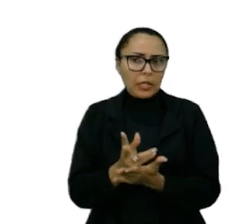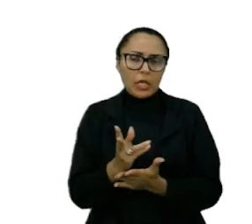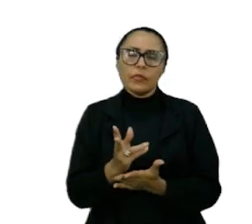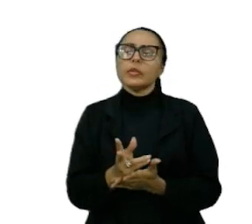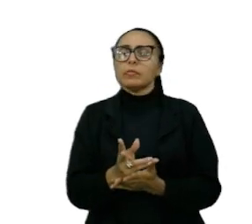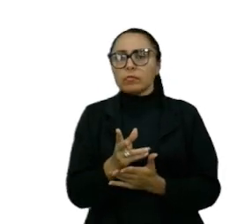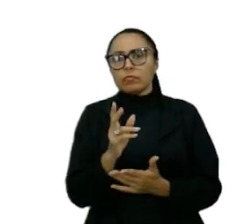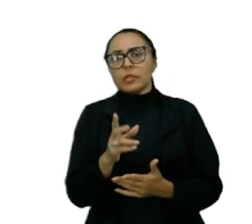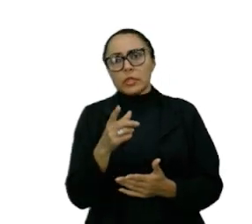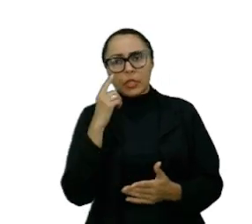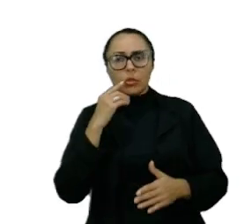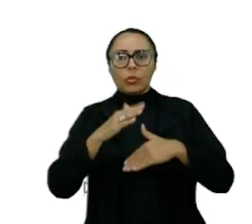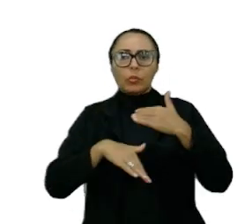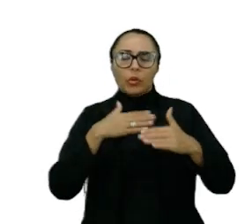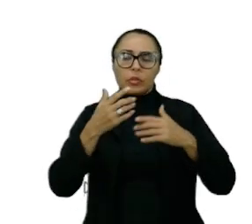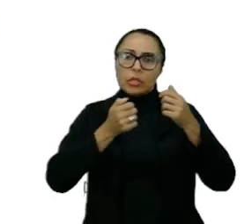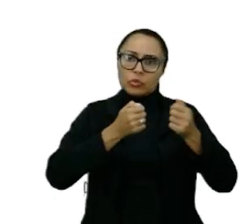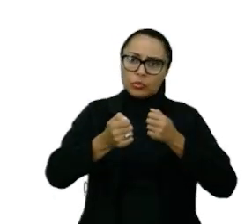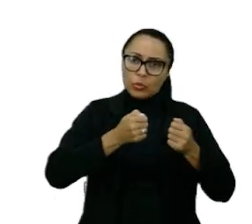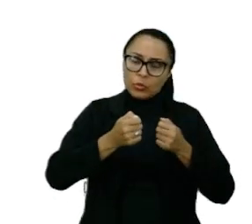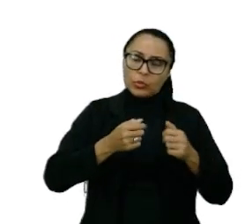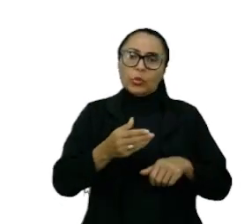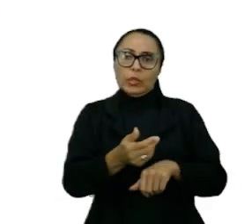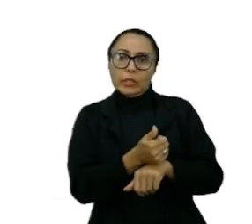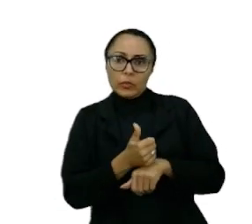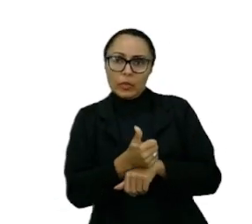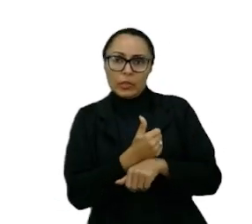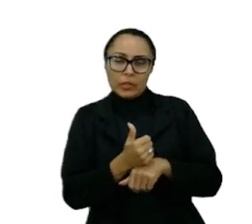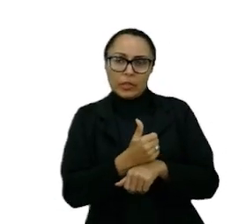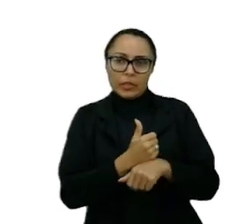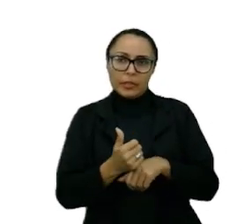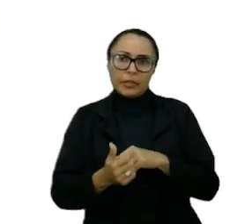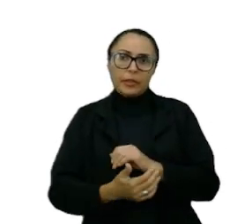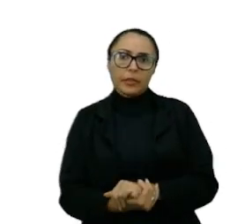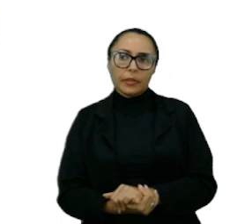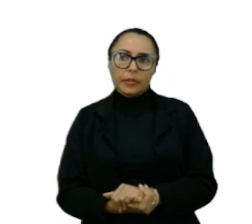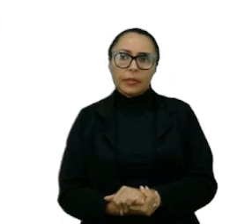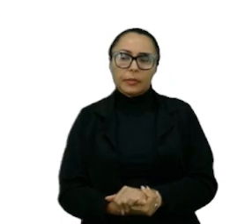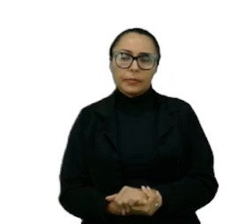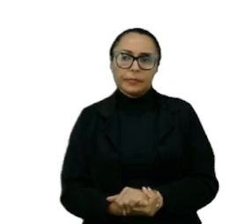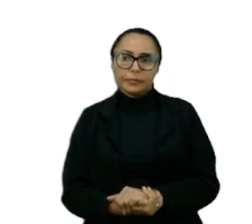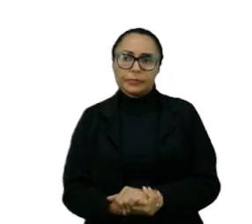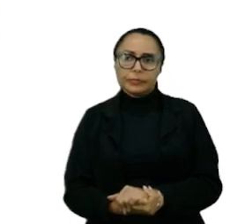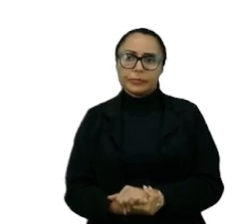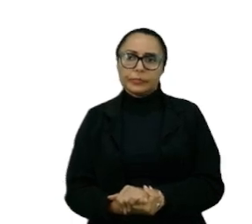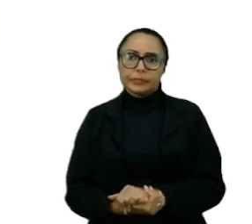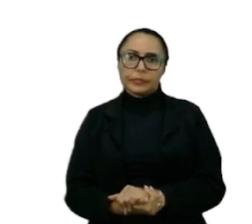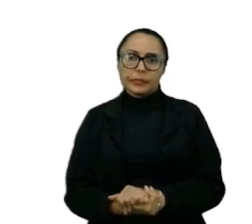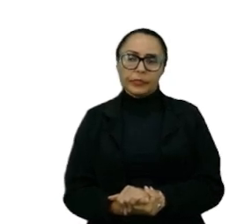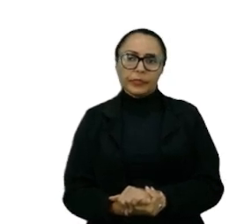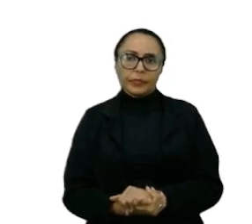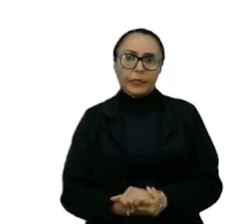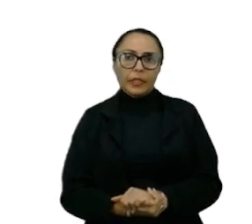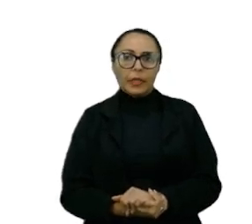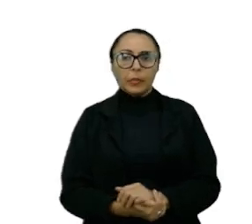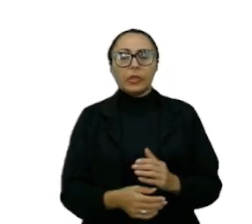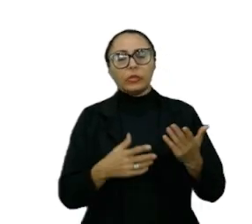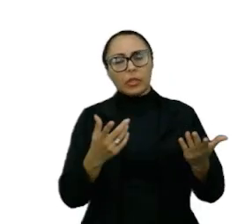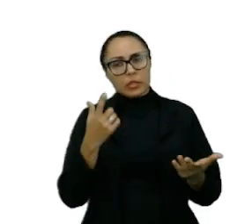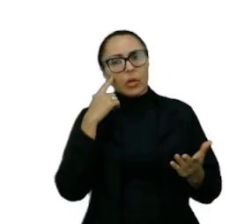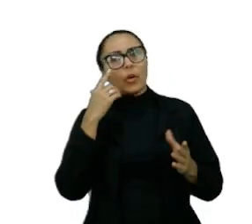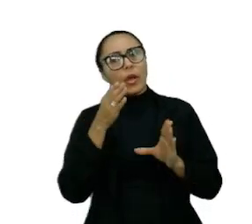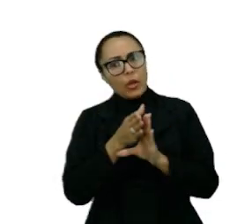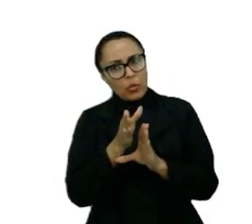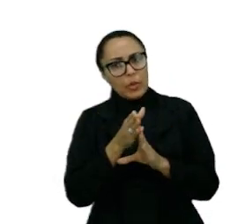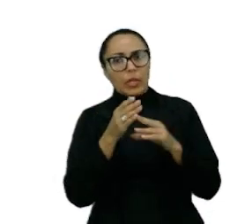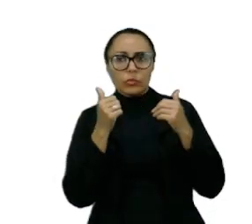processos de gestão de controle de qualidade, né, ficou no conforme, a manutenção é recomendada.